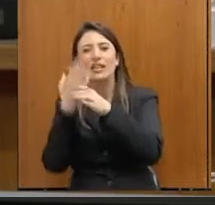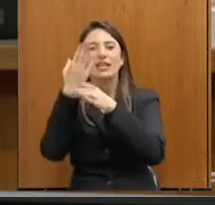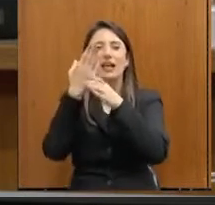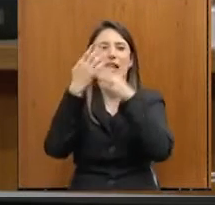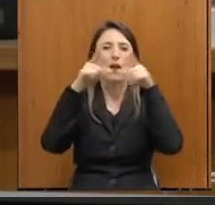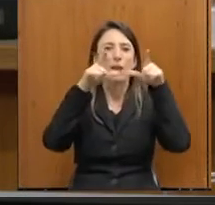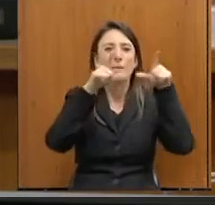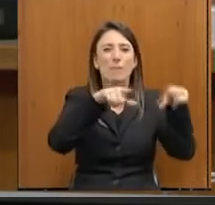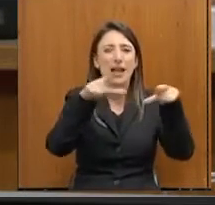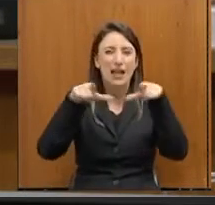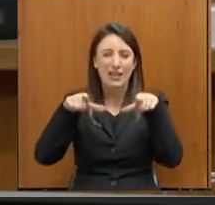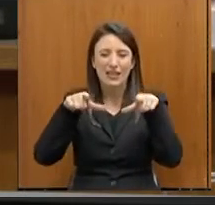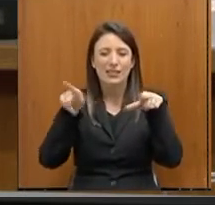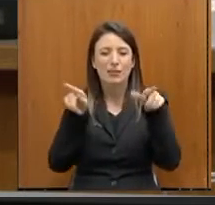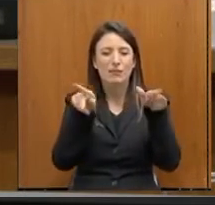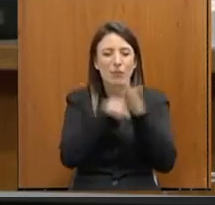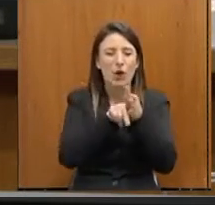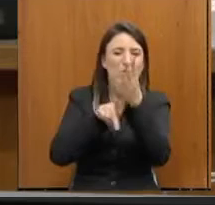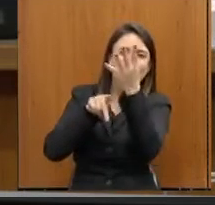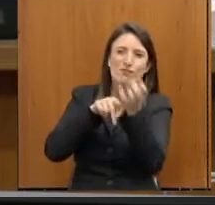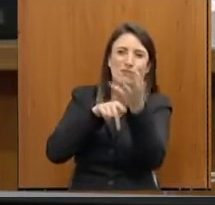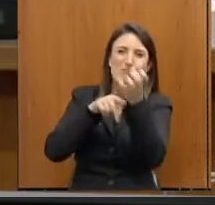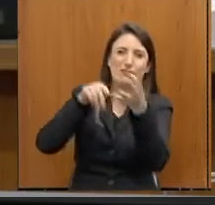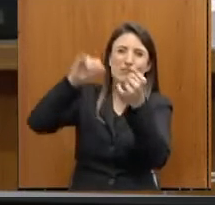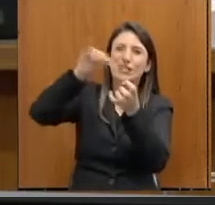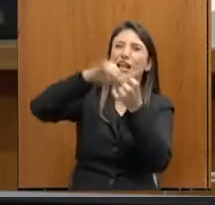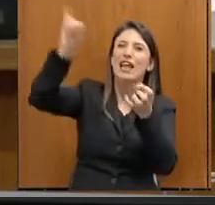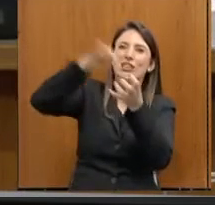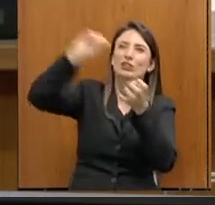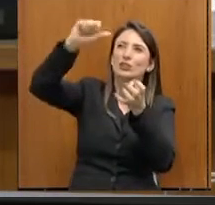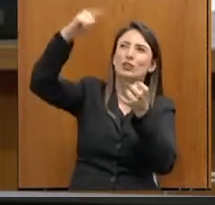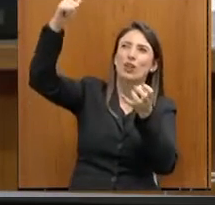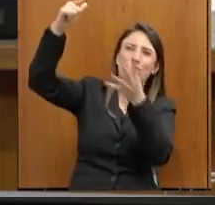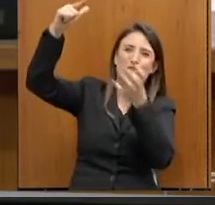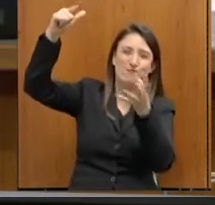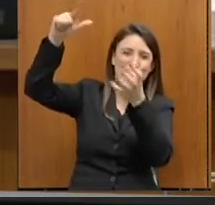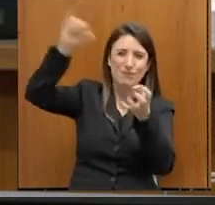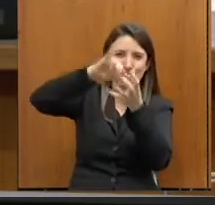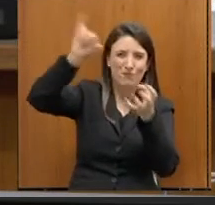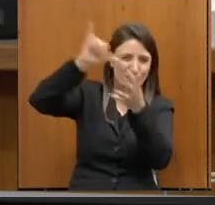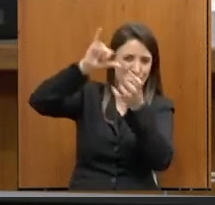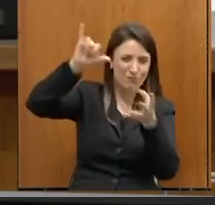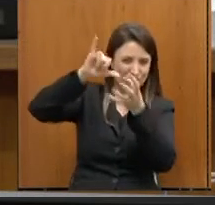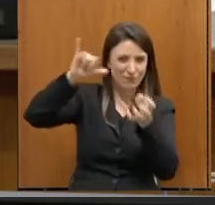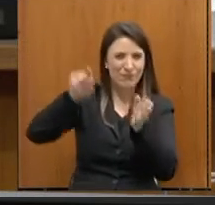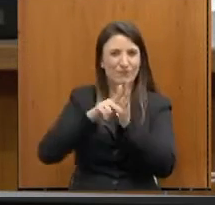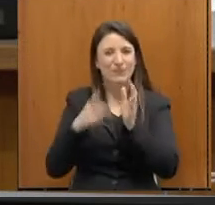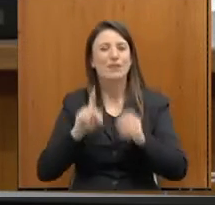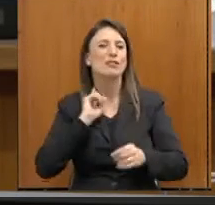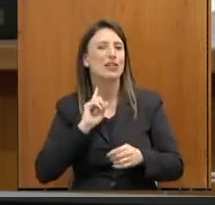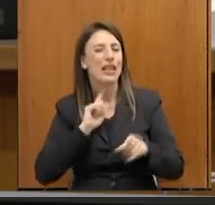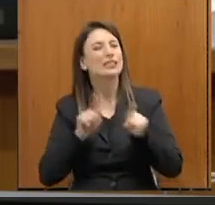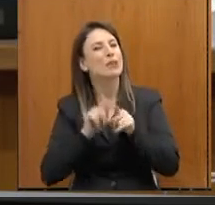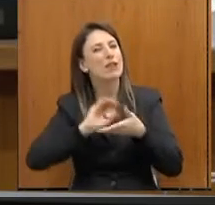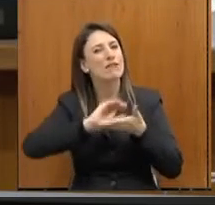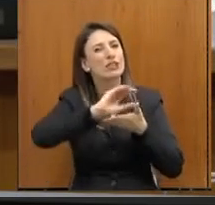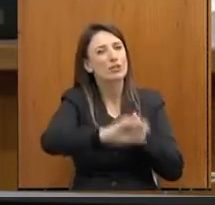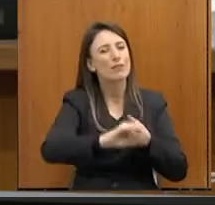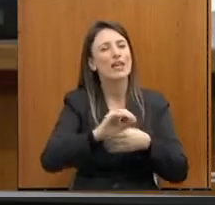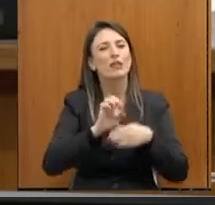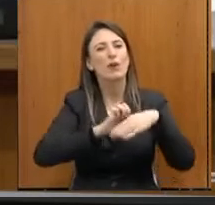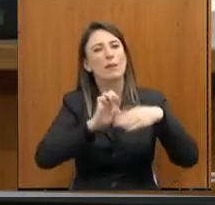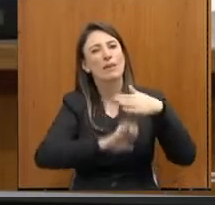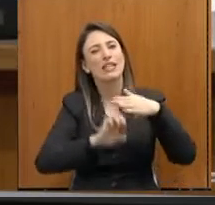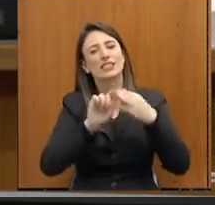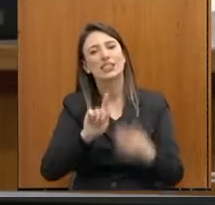a indústria fotovoltaica que está sendo cada vez mais pujante em Minas Gerais investimento haverdal é não